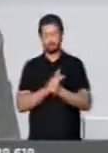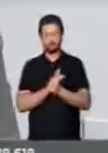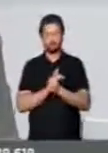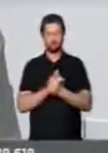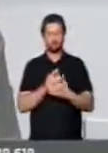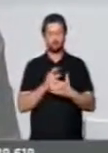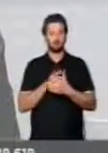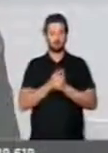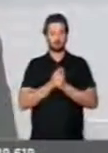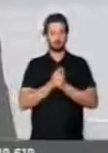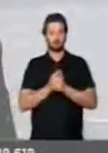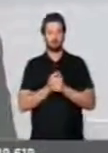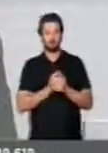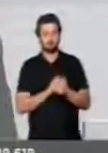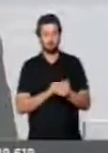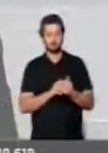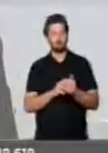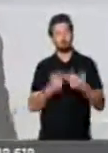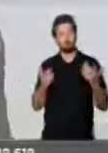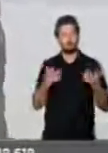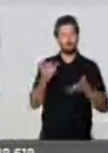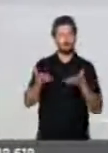no combate à corrupção?